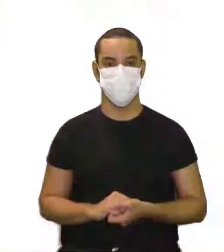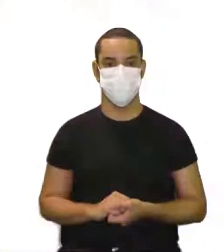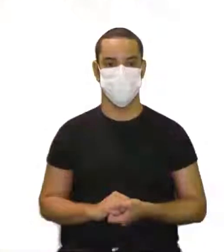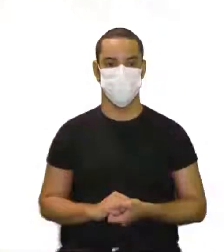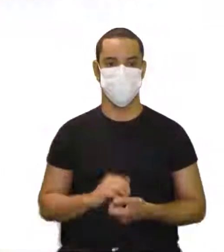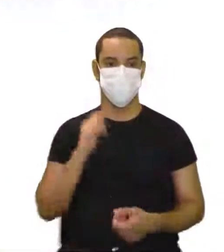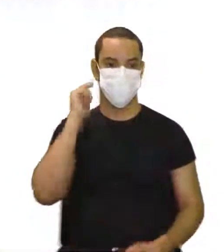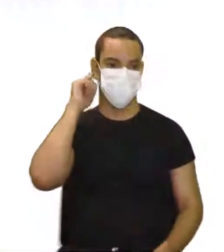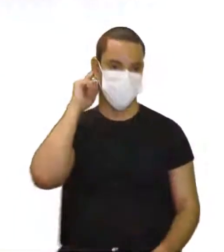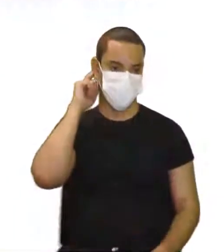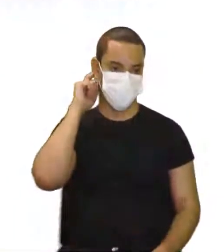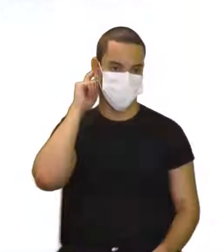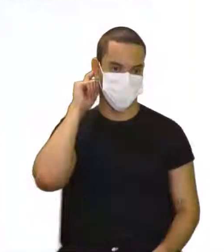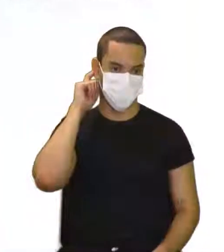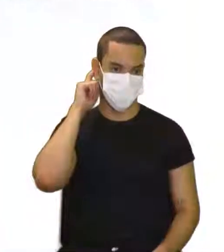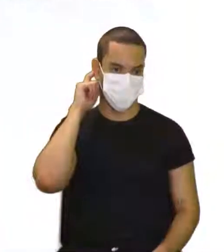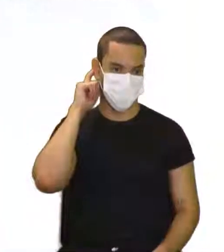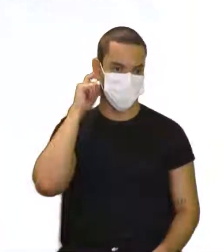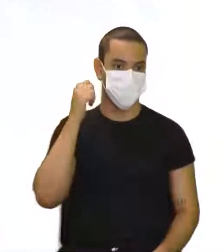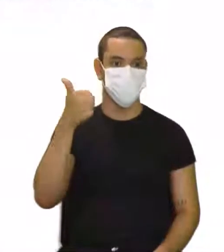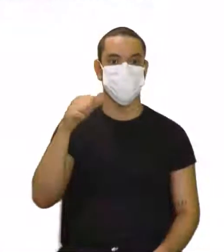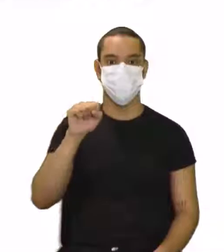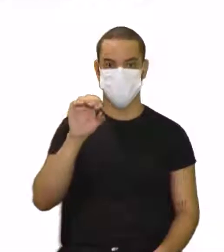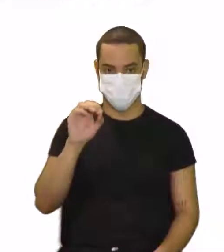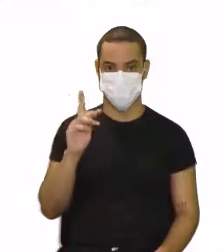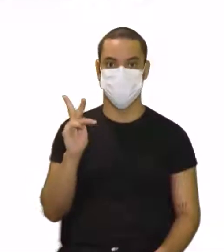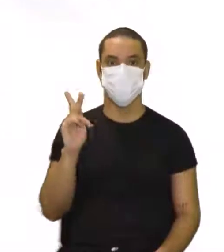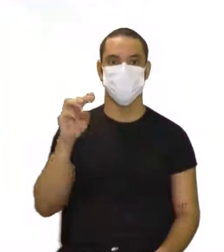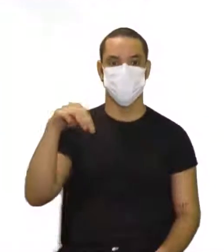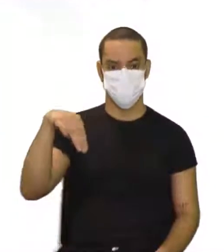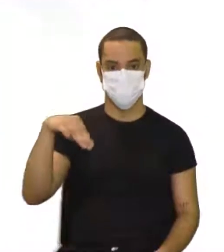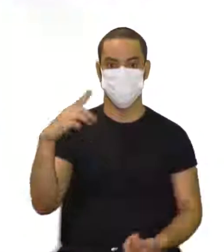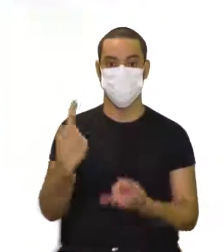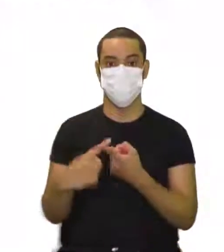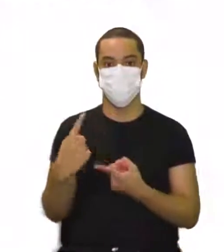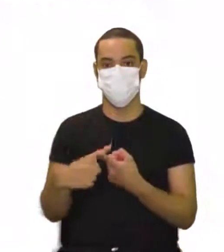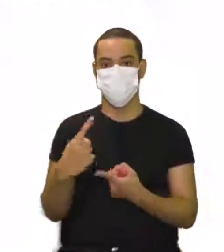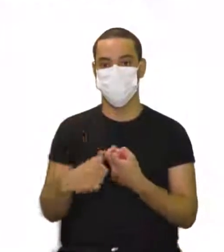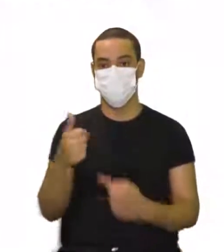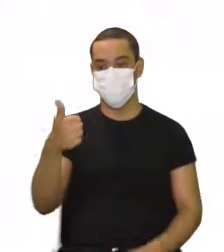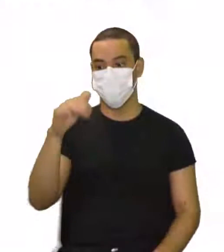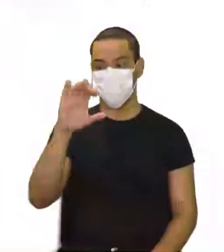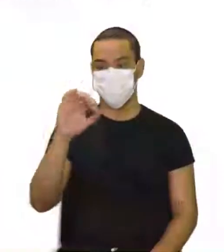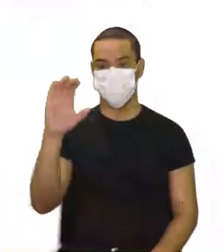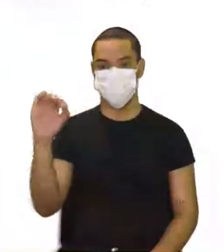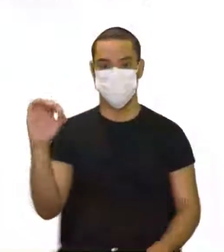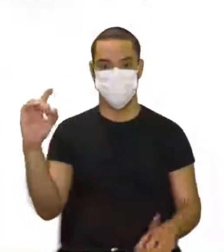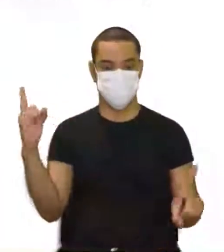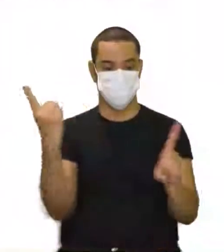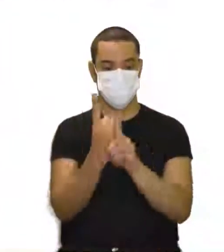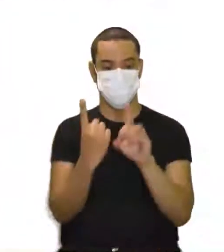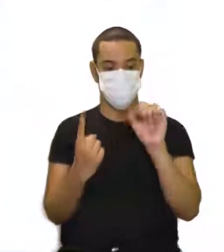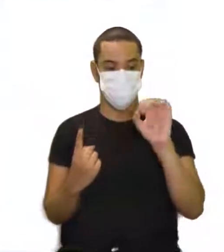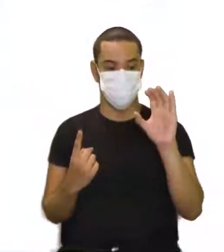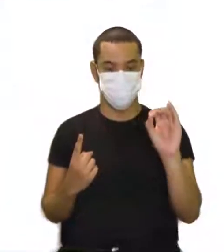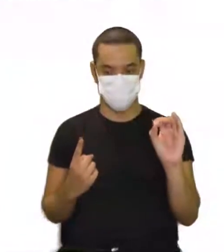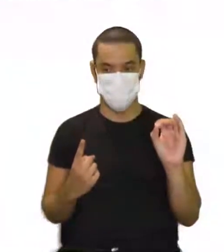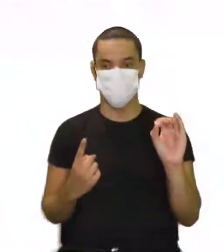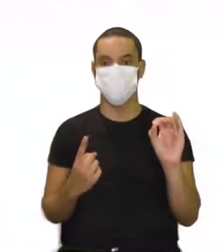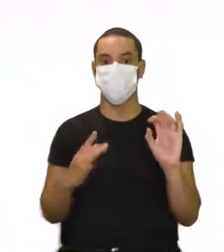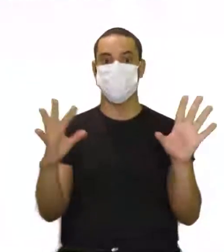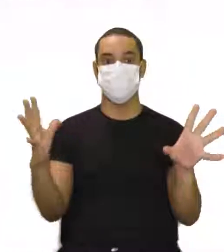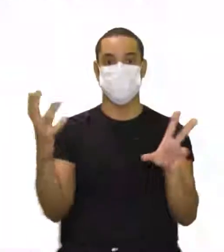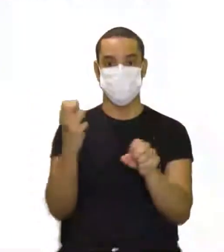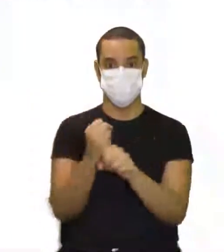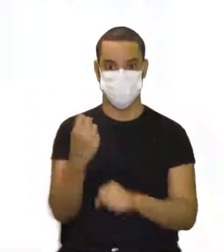180 km. Por quê? A velocidade 100 em encontro ao outro de 80. Que é a soma das